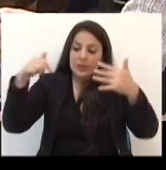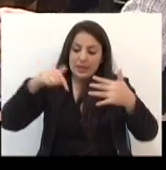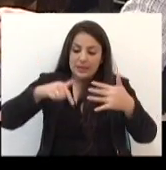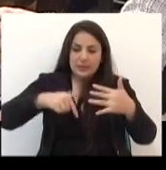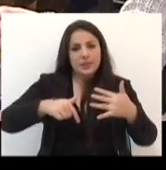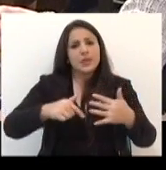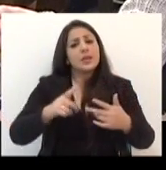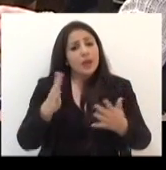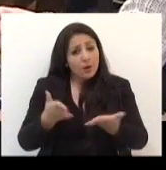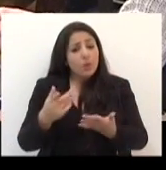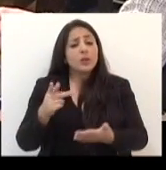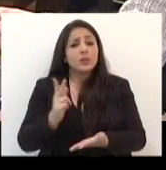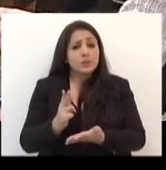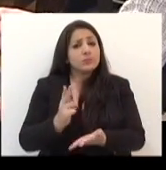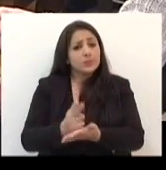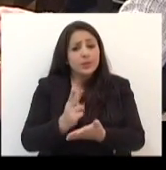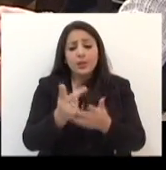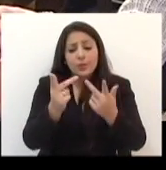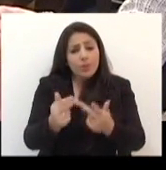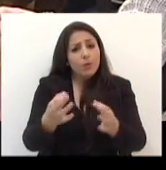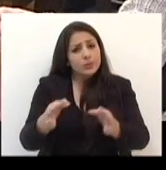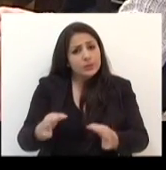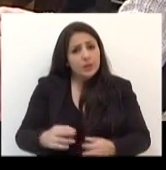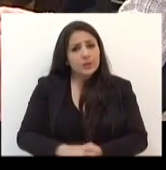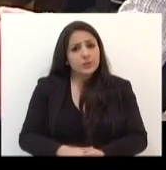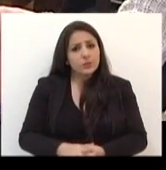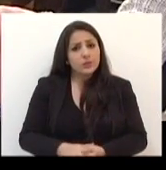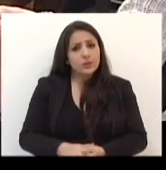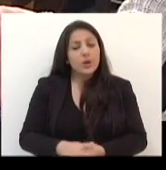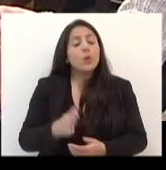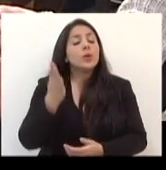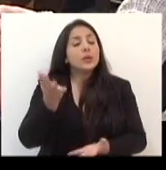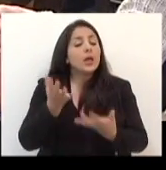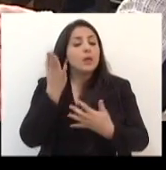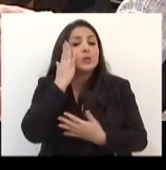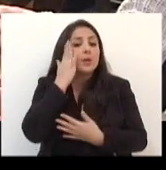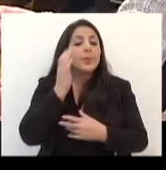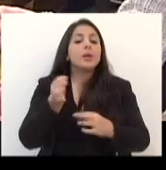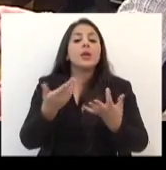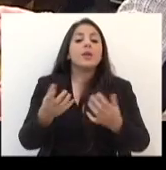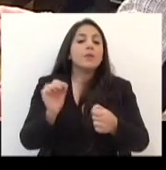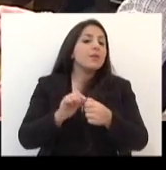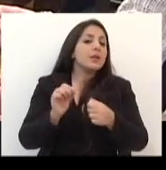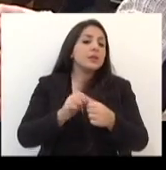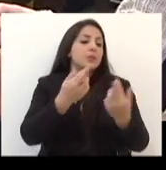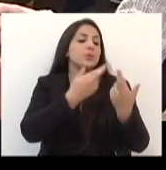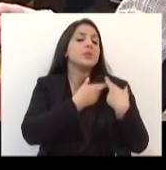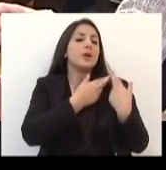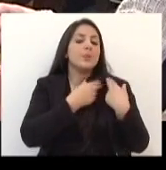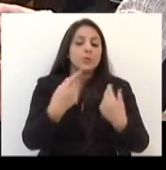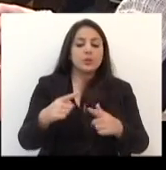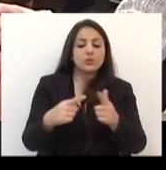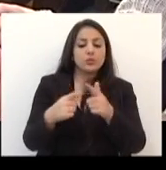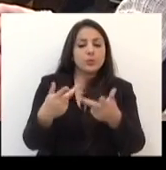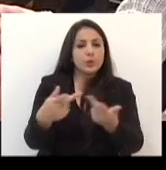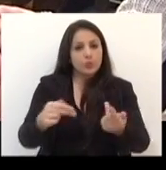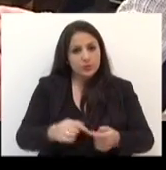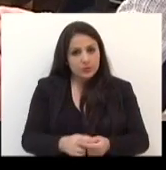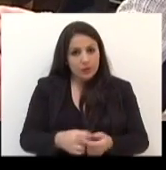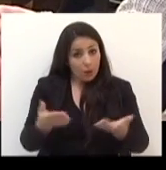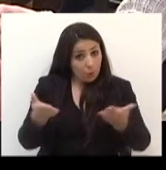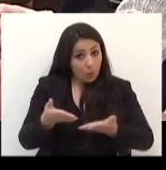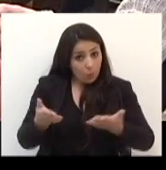estamos vivendo essa situação hoje aqui. Eu quero saber quem é que vai responder por isso, numa situação que